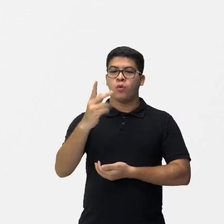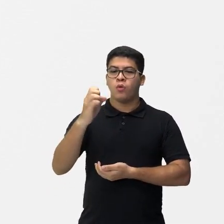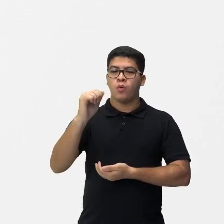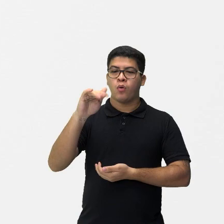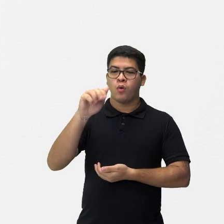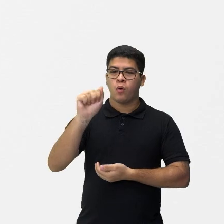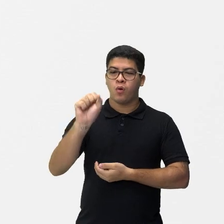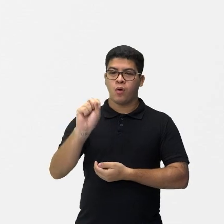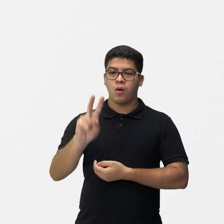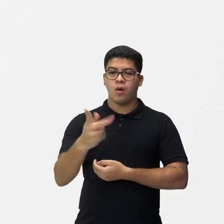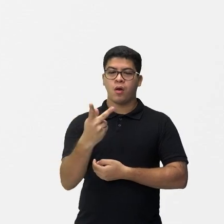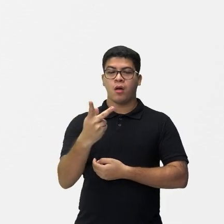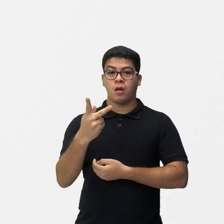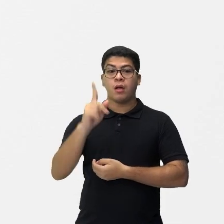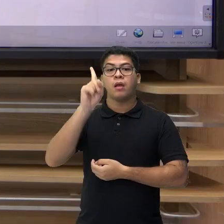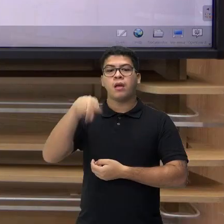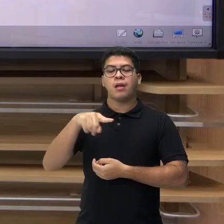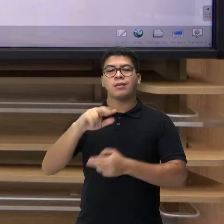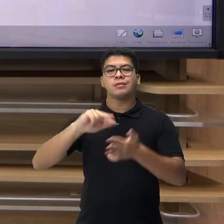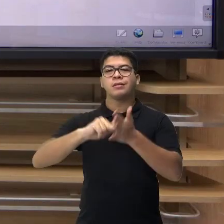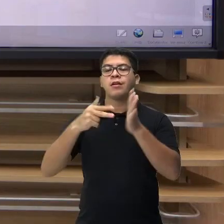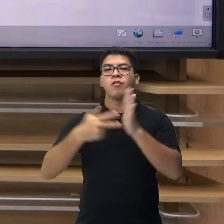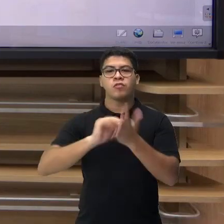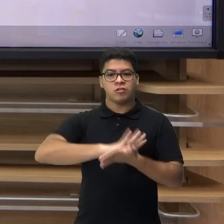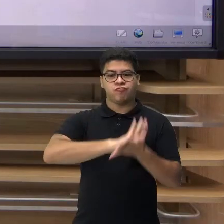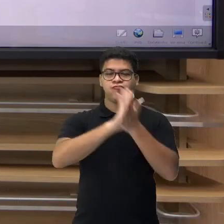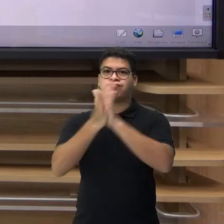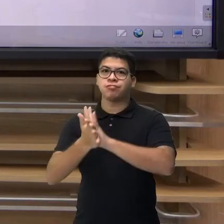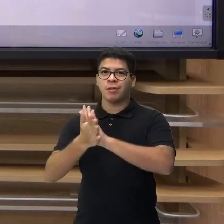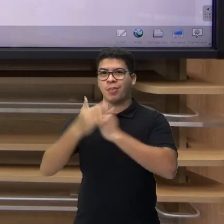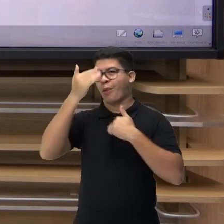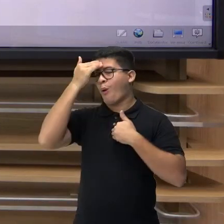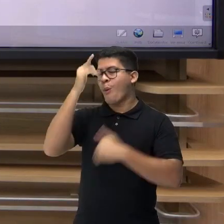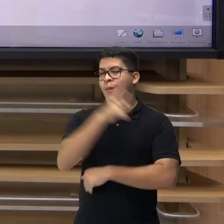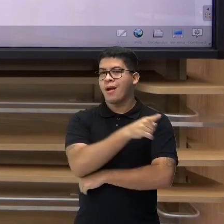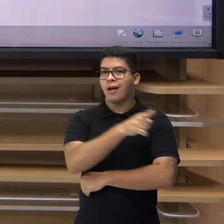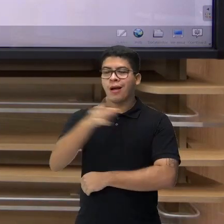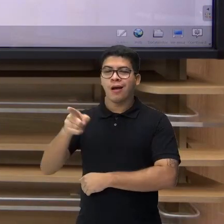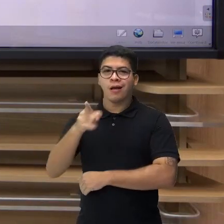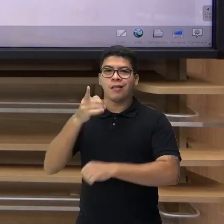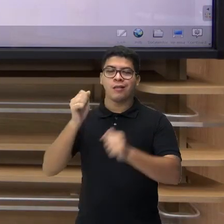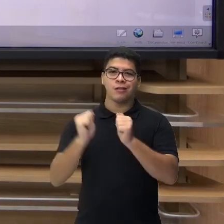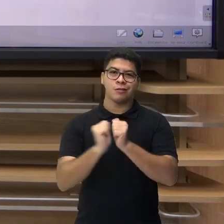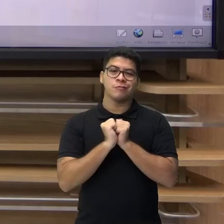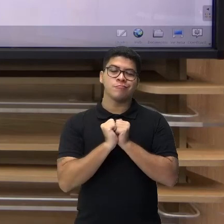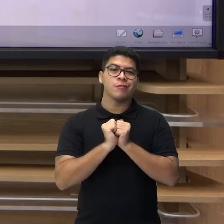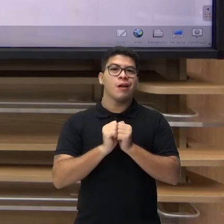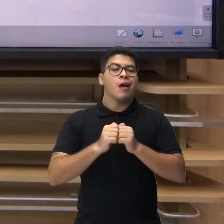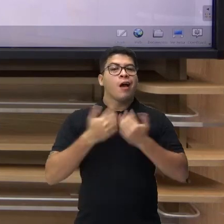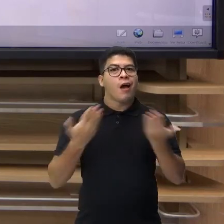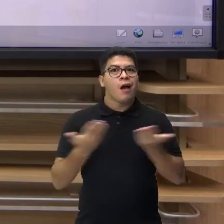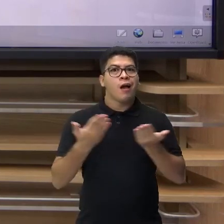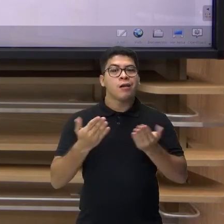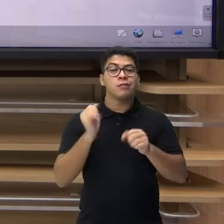significa catástrofe. Gente, muito obrigada pela companhia de vocês. Espero